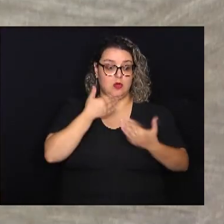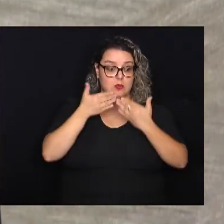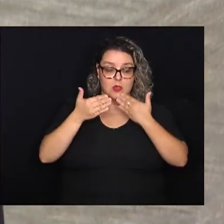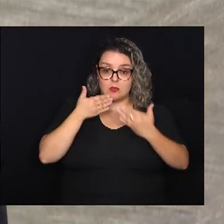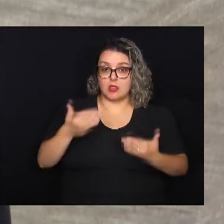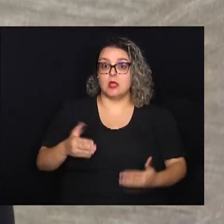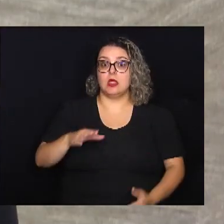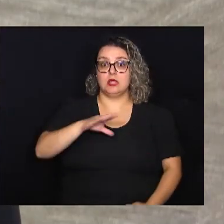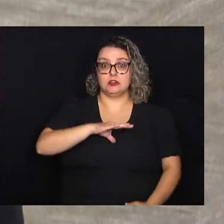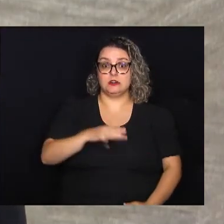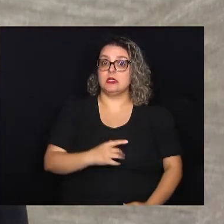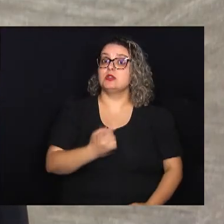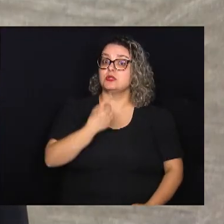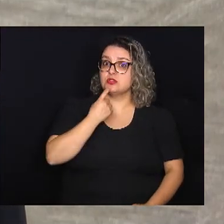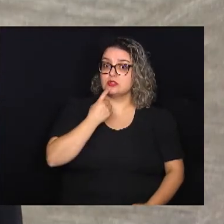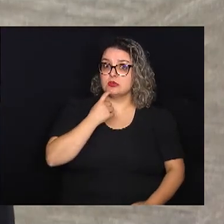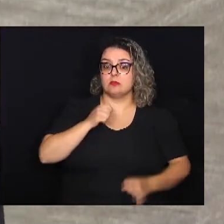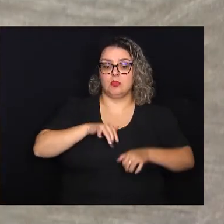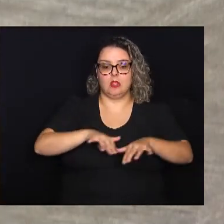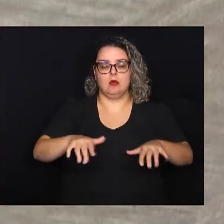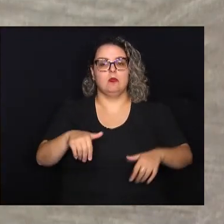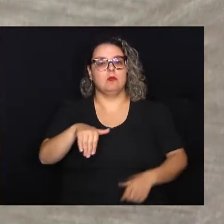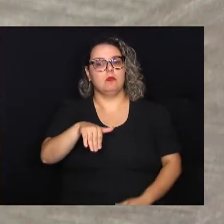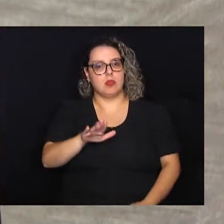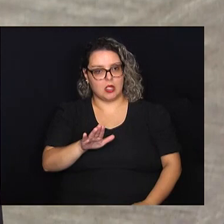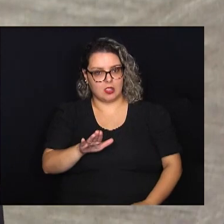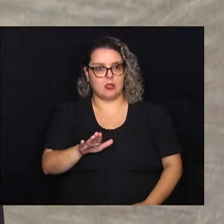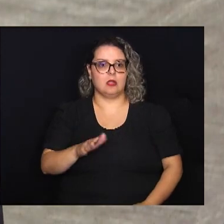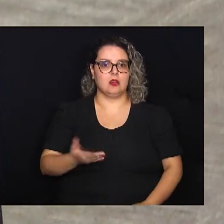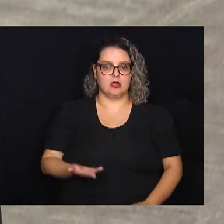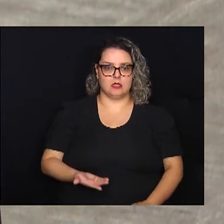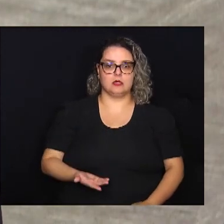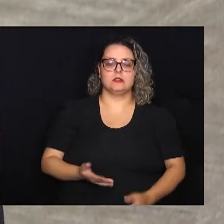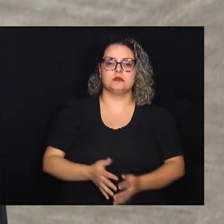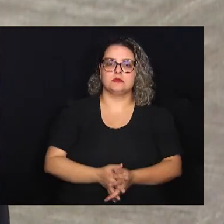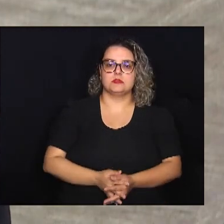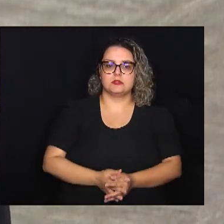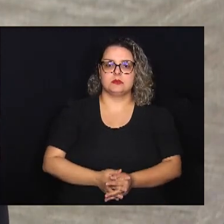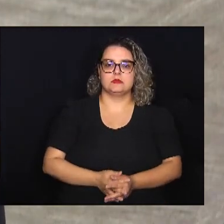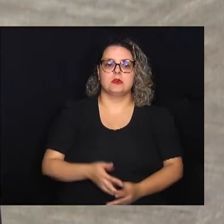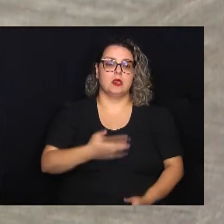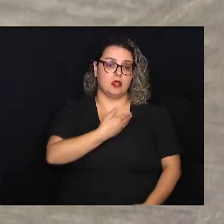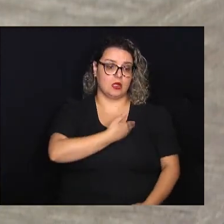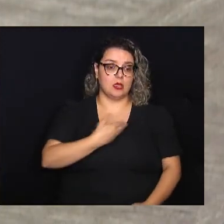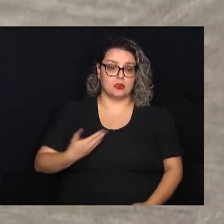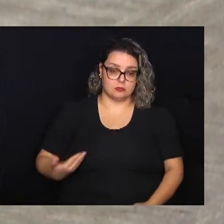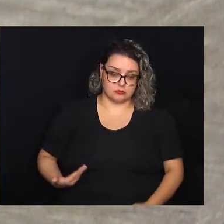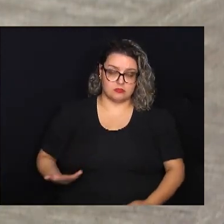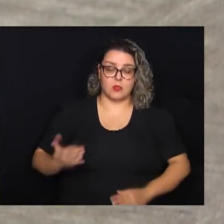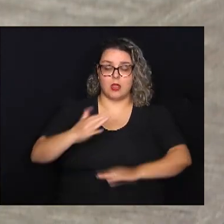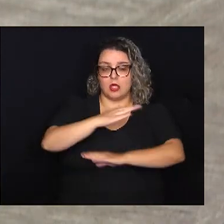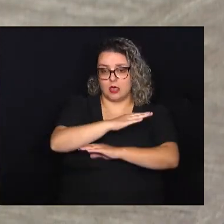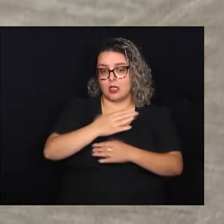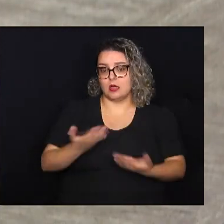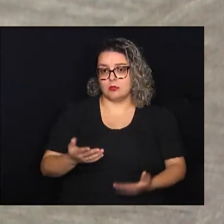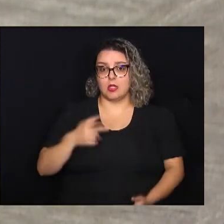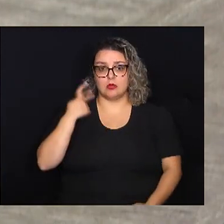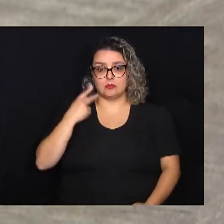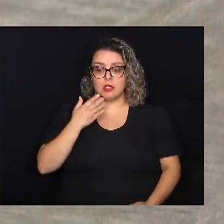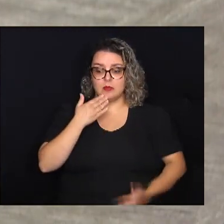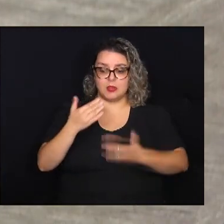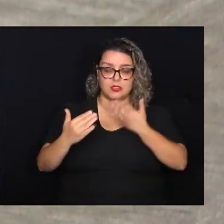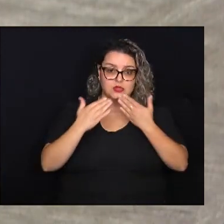de Campinas Tem demandado cada vez mais a câmara né através dos vereadores